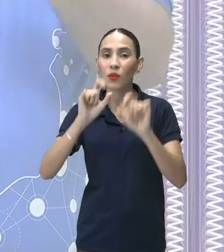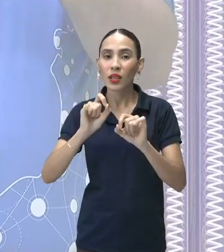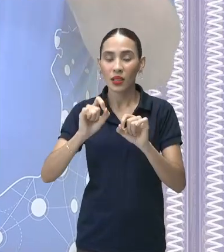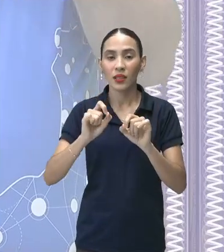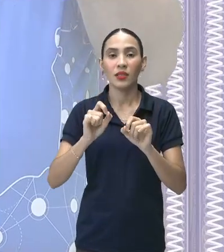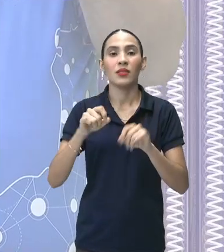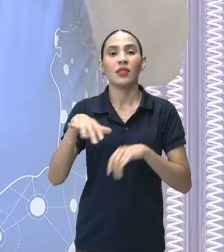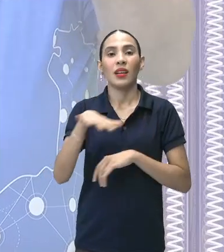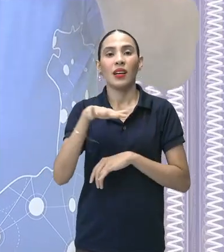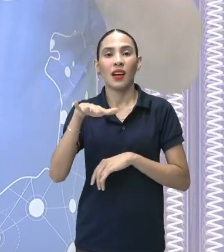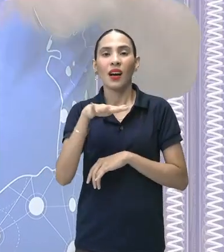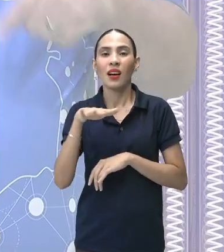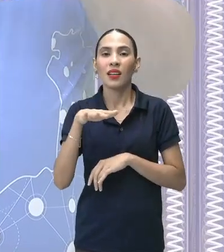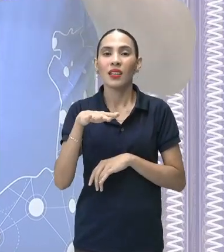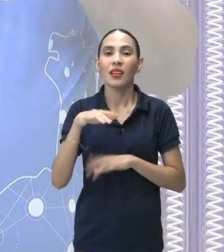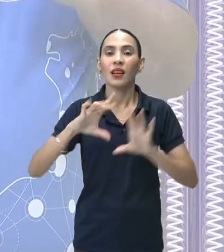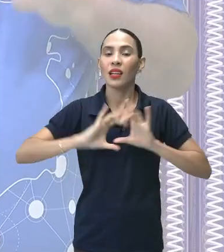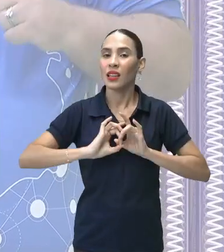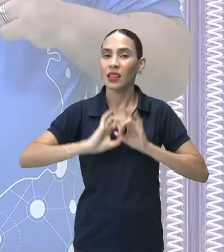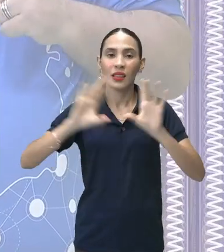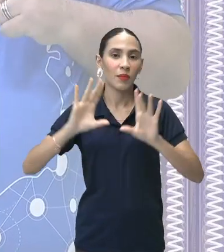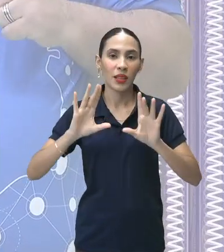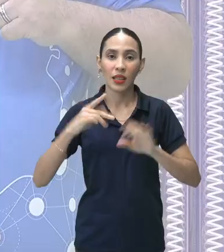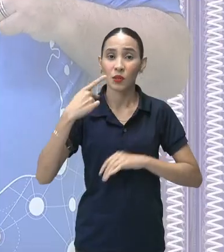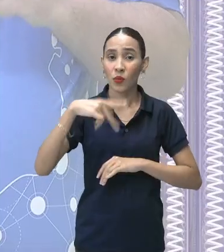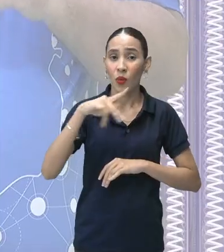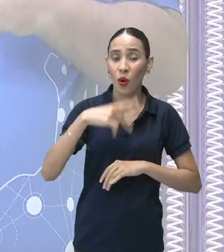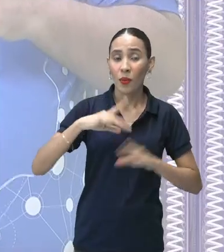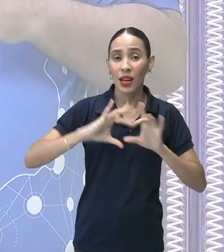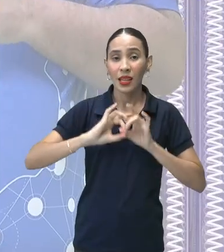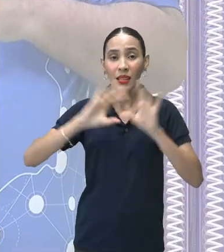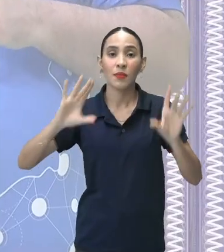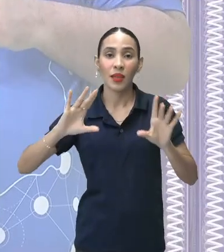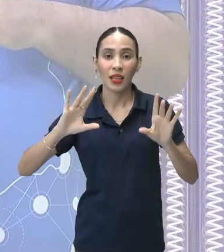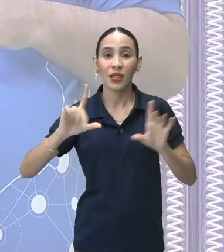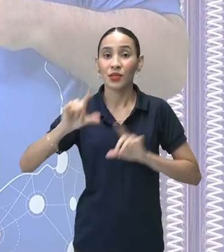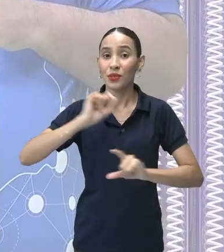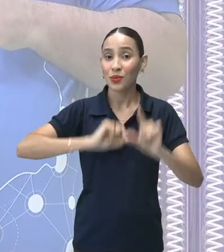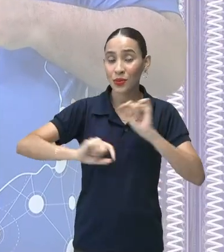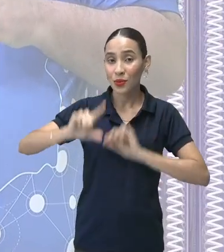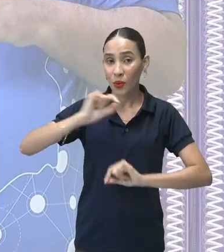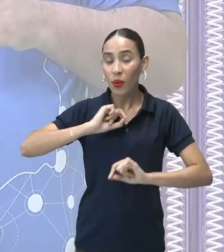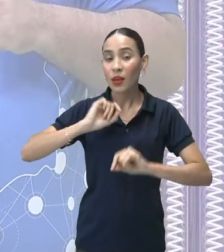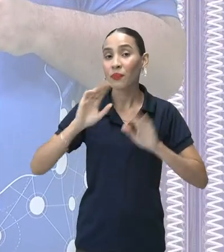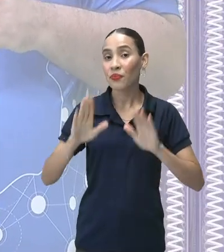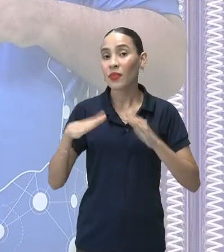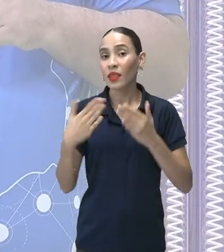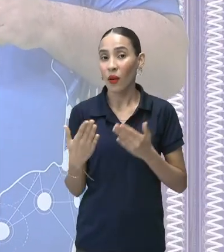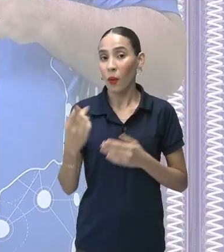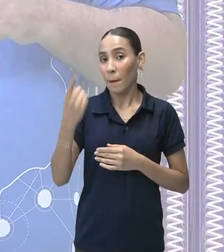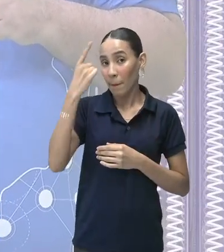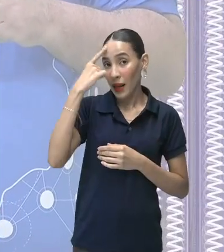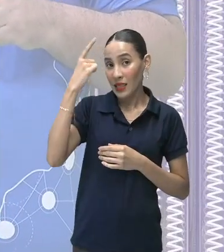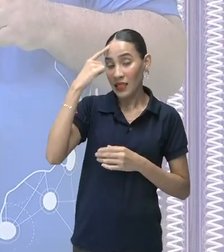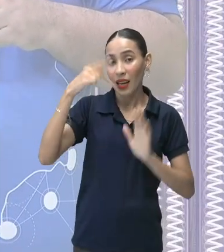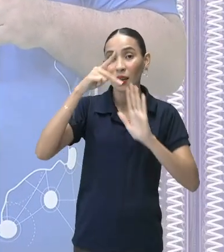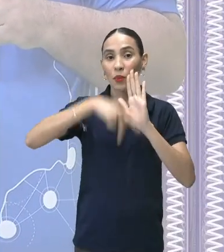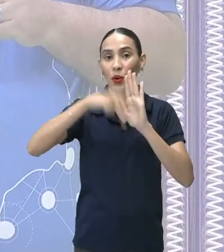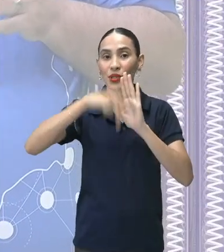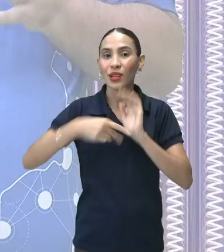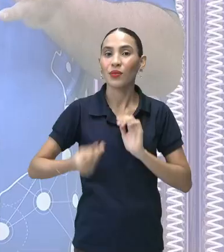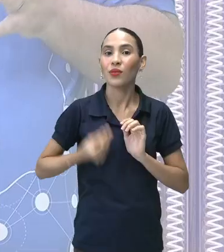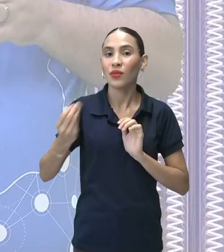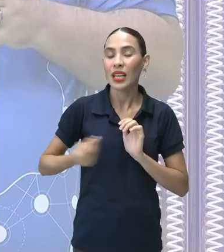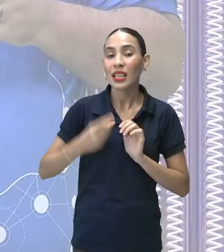do terreno da nossa liberdade de escolha. Então, pensar em projeto de